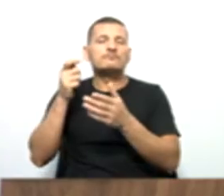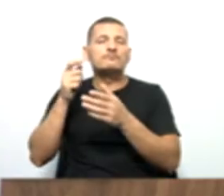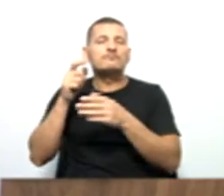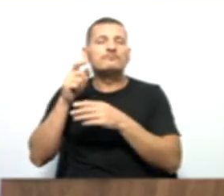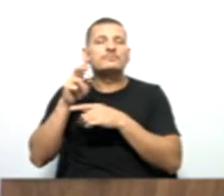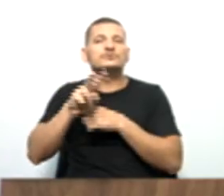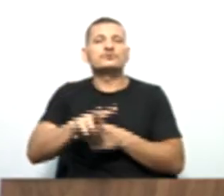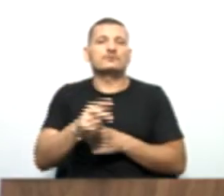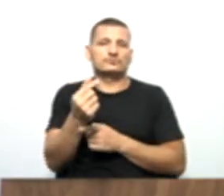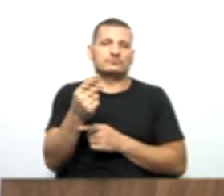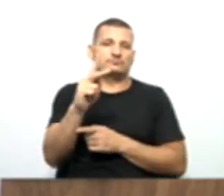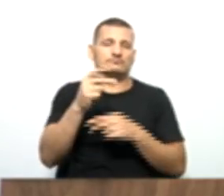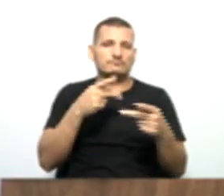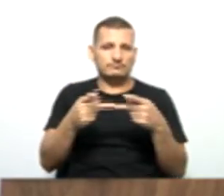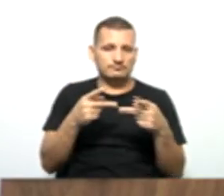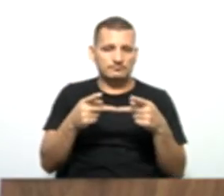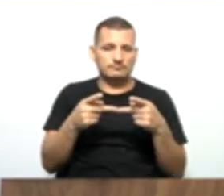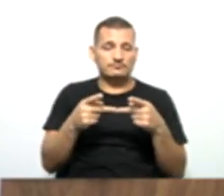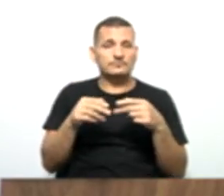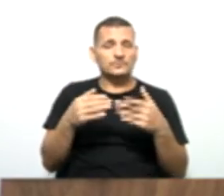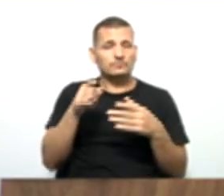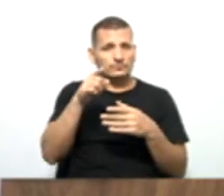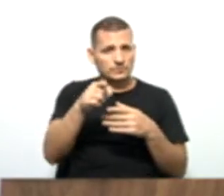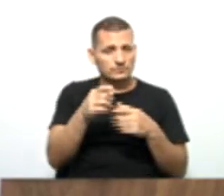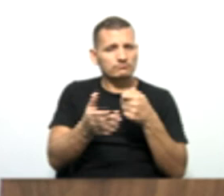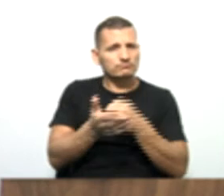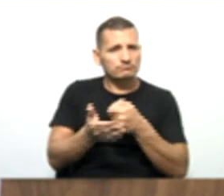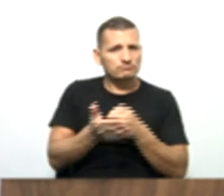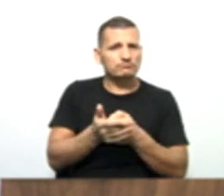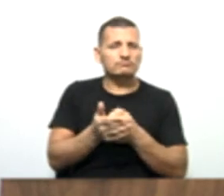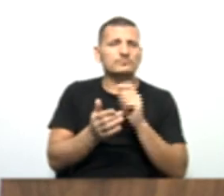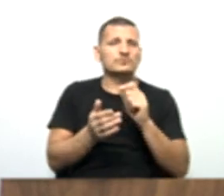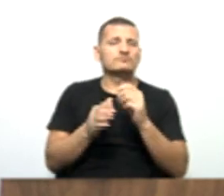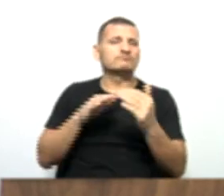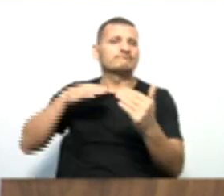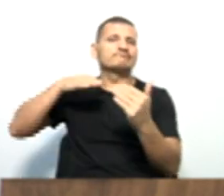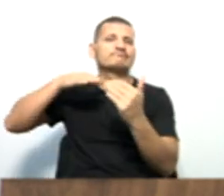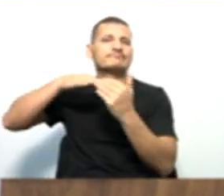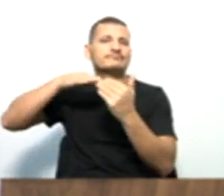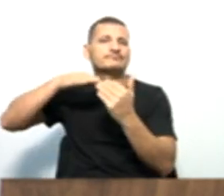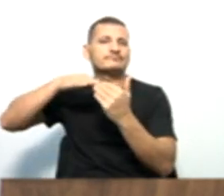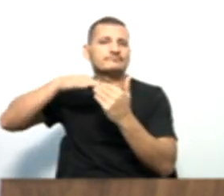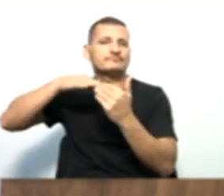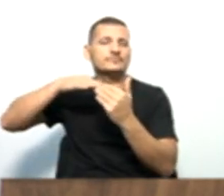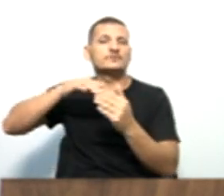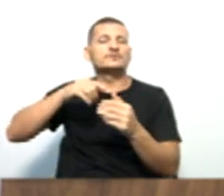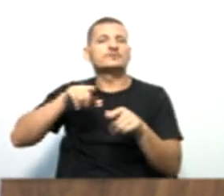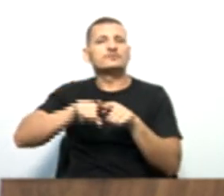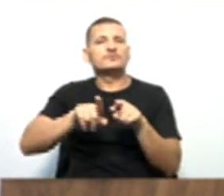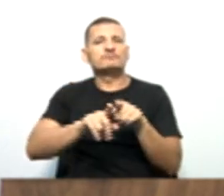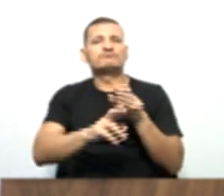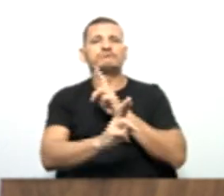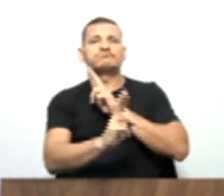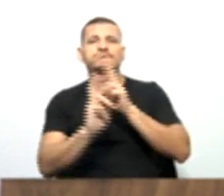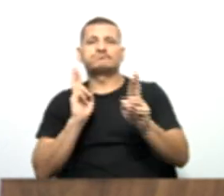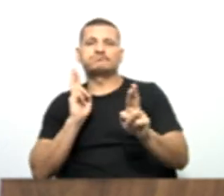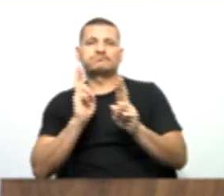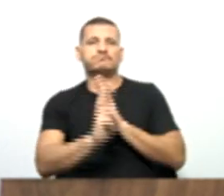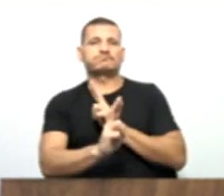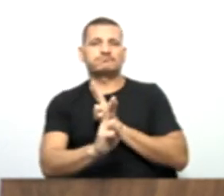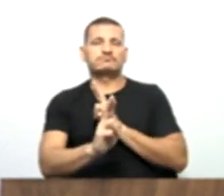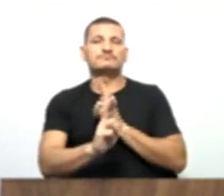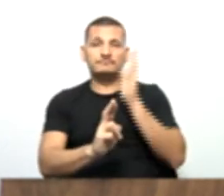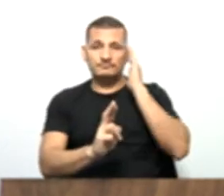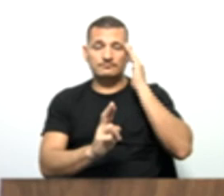você, obrigatoriamente, estar de acordo, né, e dando retorno, dando o feedback necessário para que no próximo